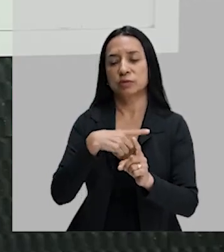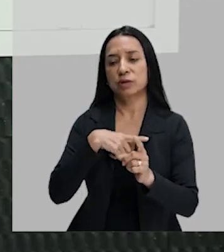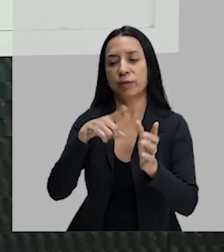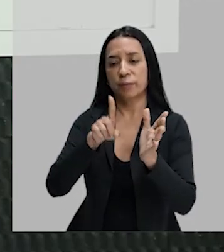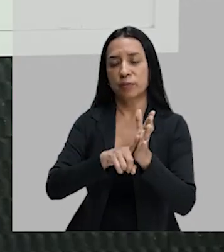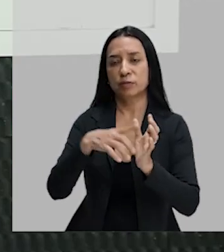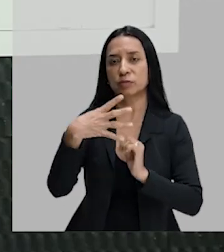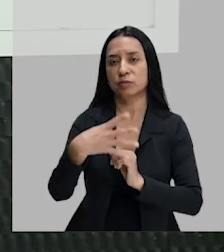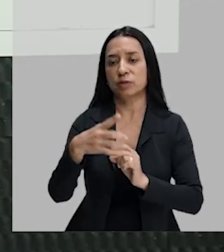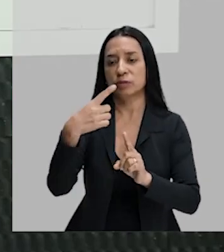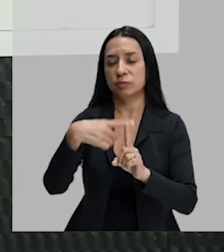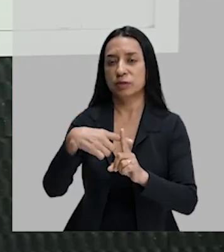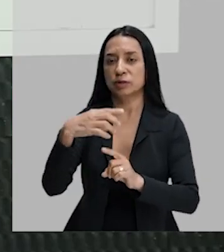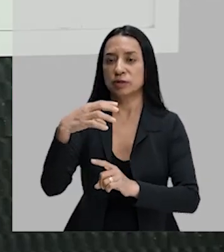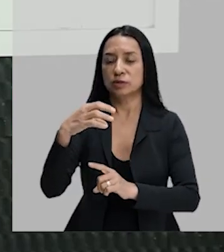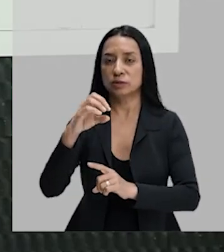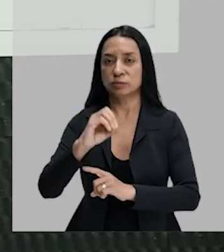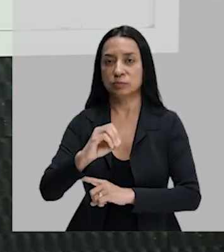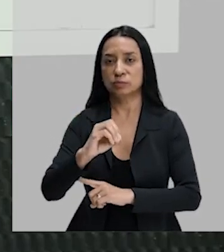mais zero